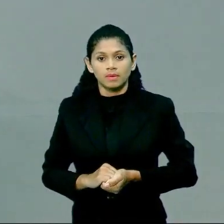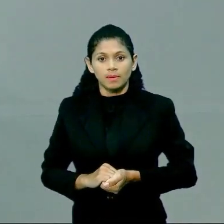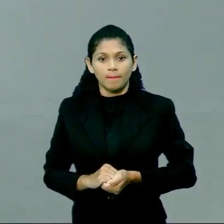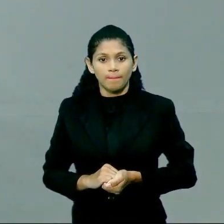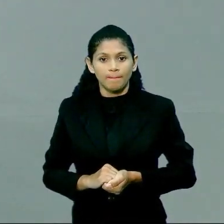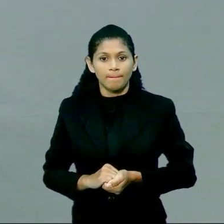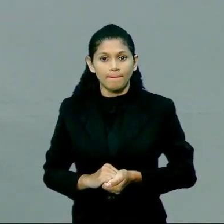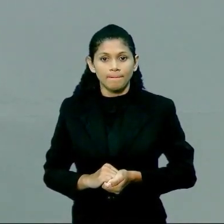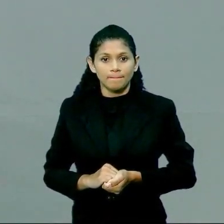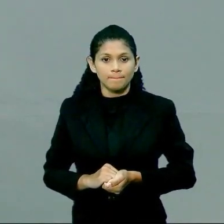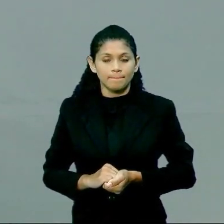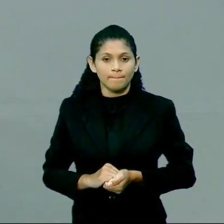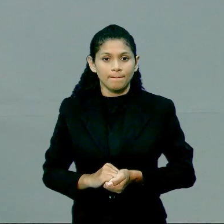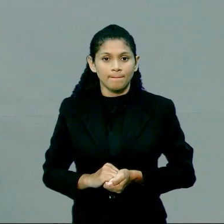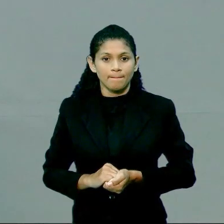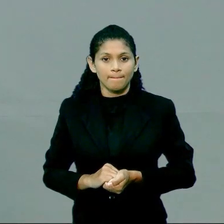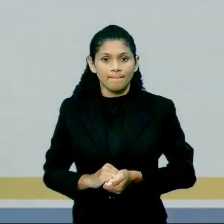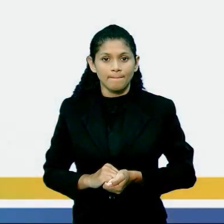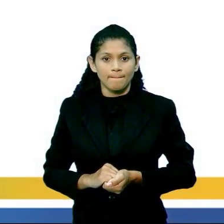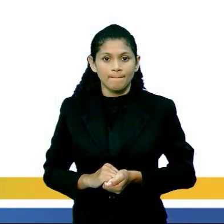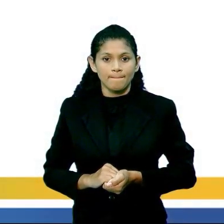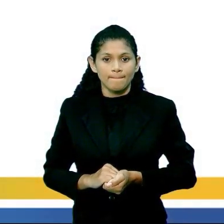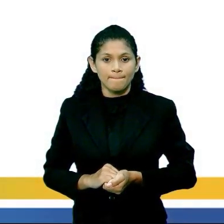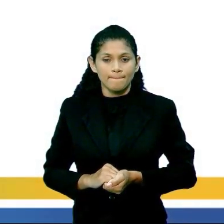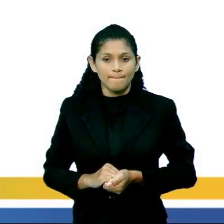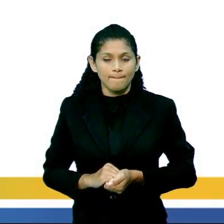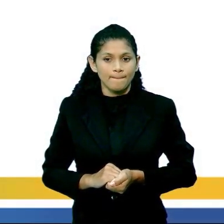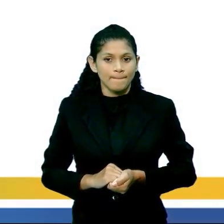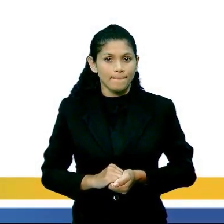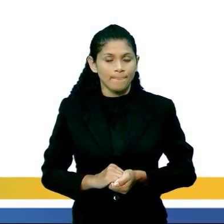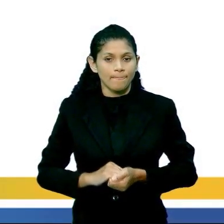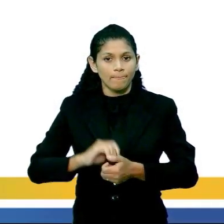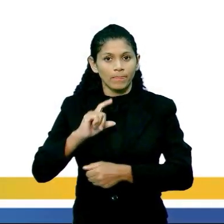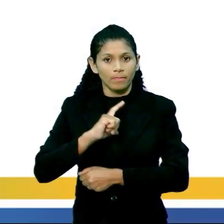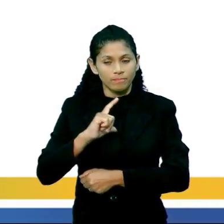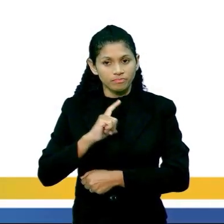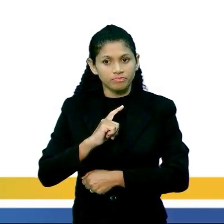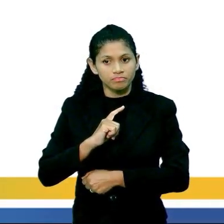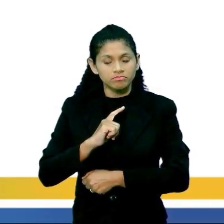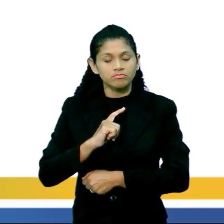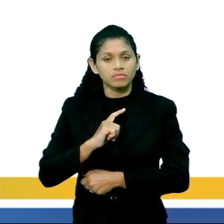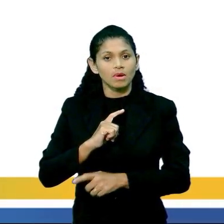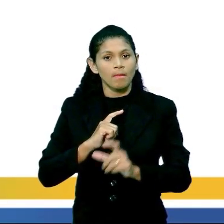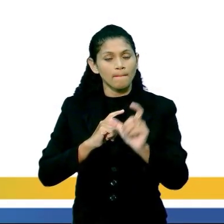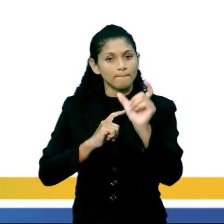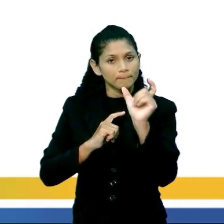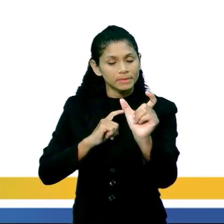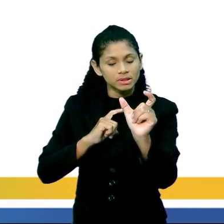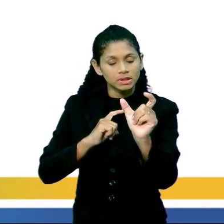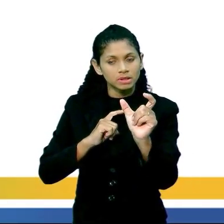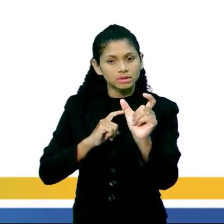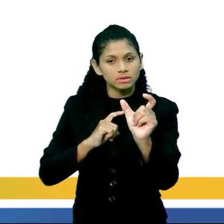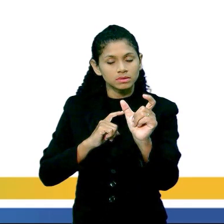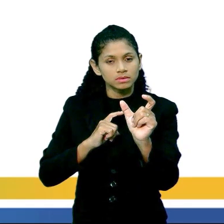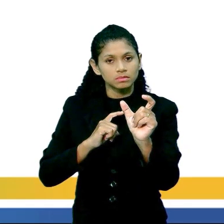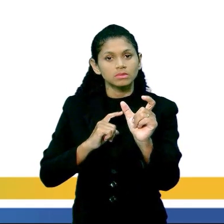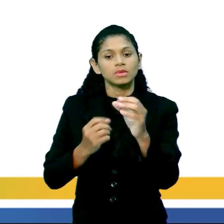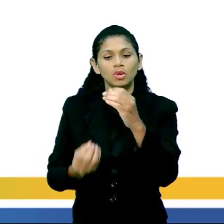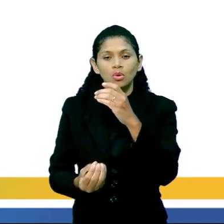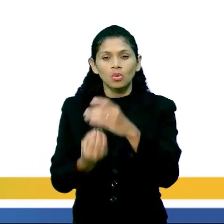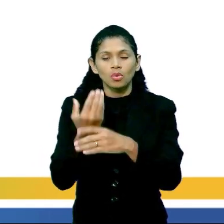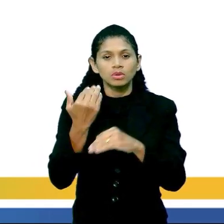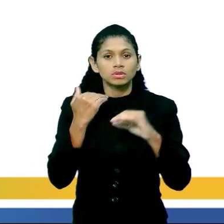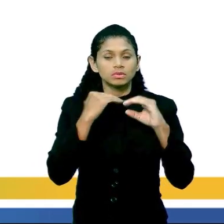entre o significante e o significado. E aí nós temos a palavra, né, da mesma origem, do mesmo